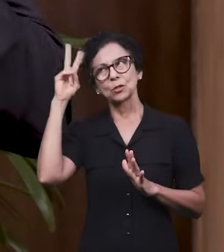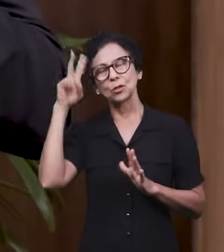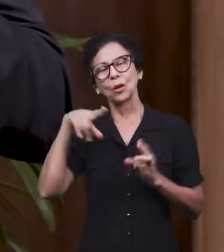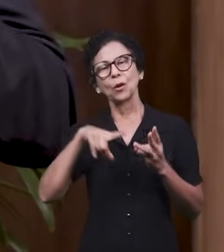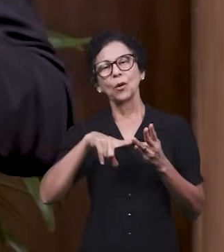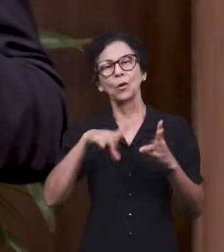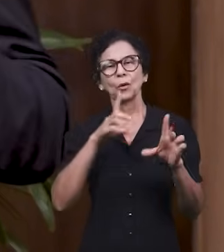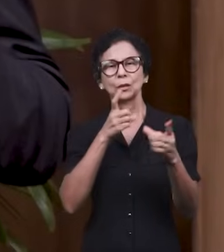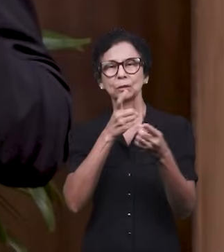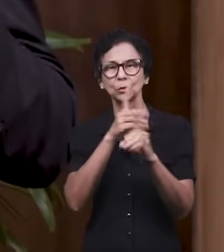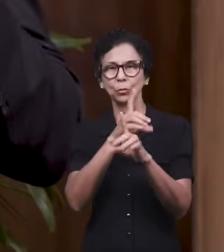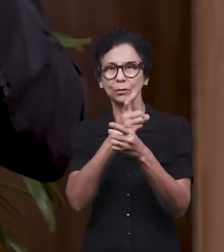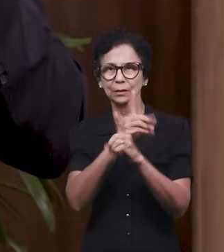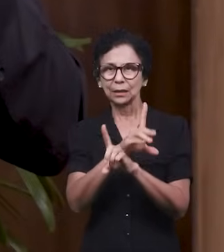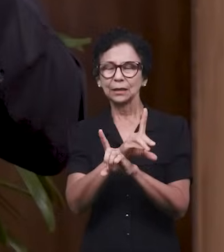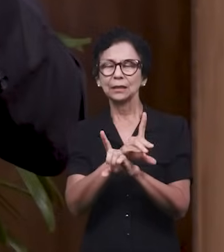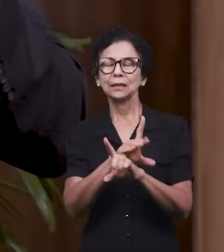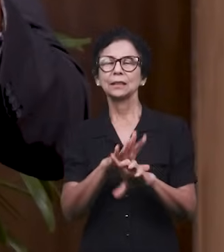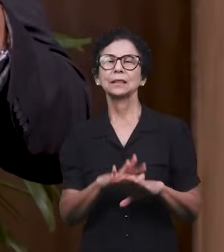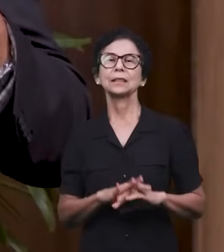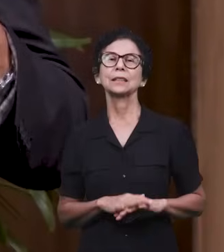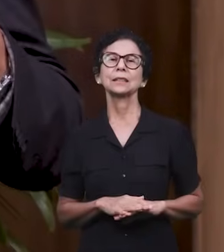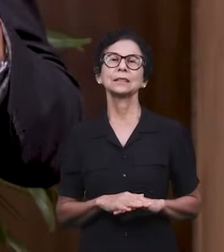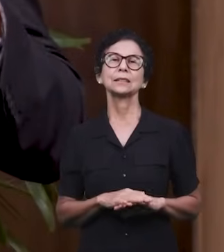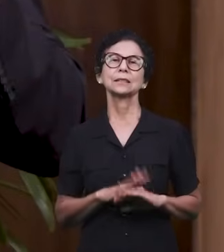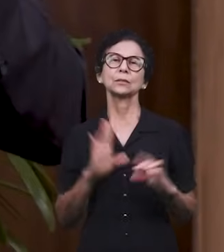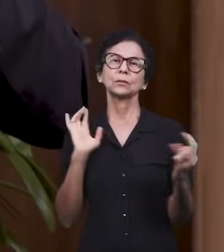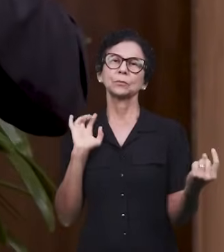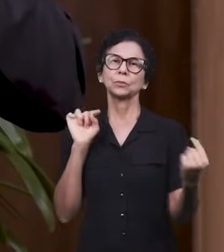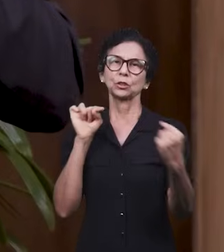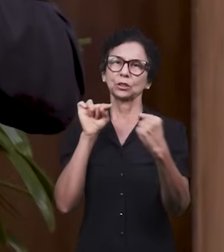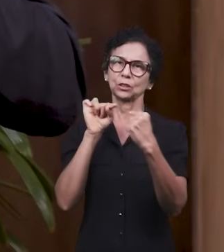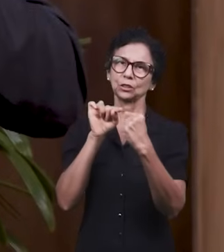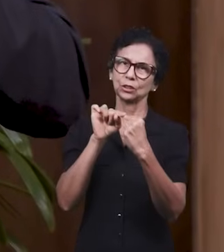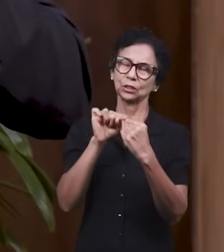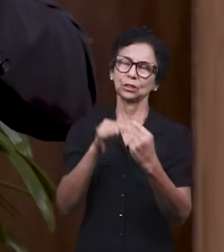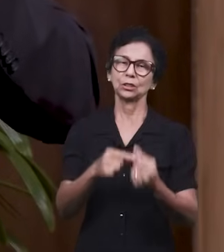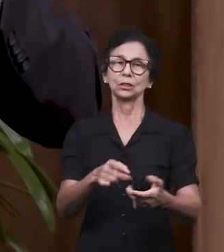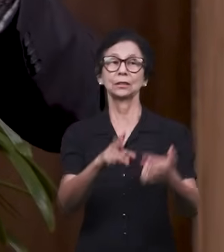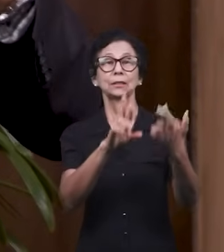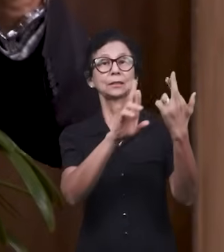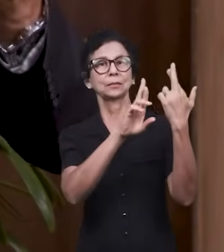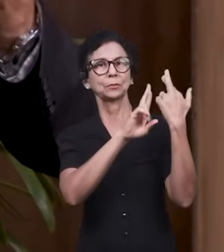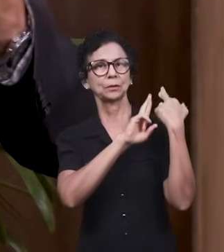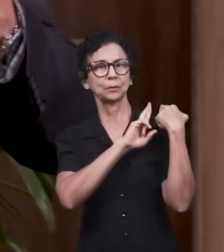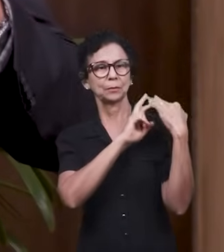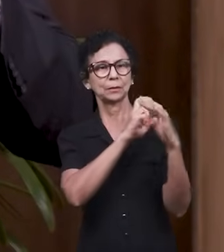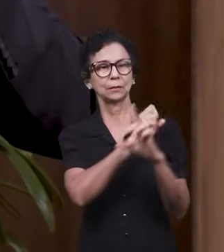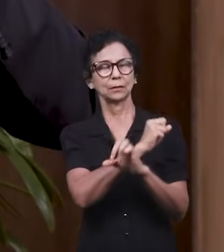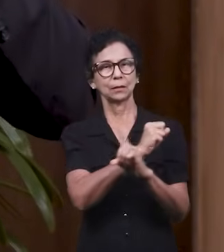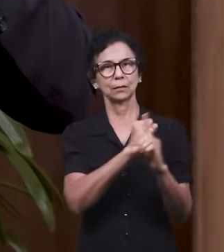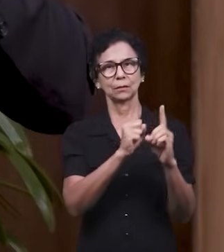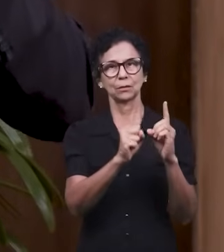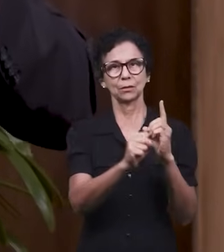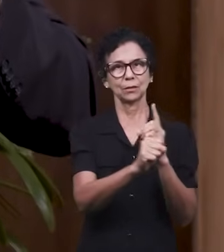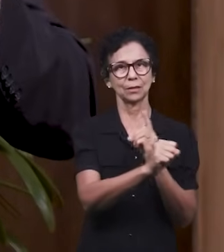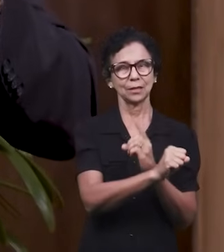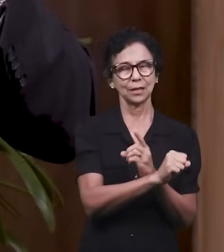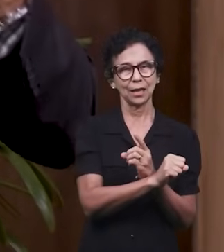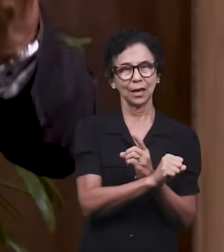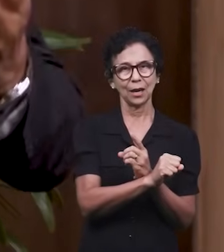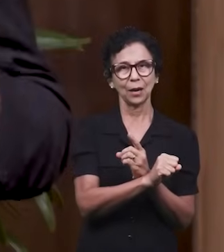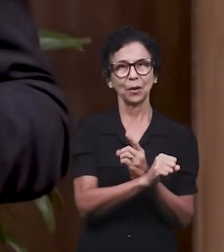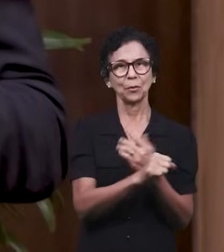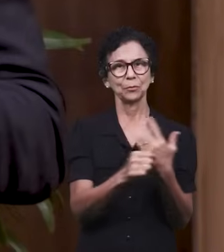adotamos e pregamos, os nossos objetivos, a nossa responsabilidade social e com o meio